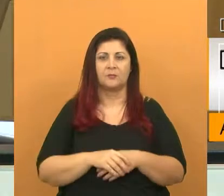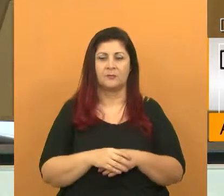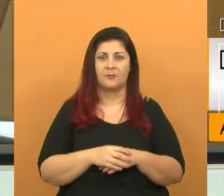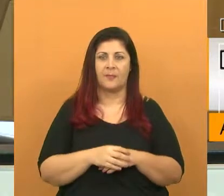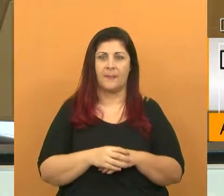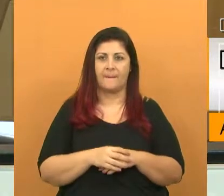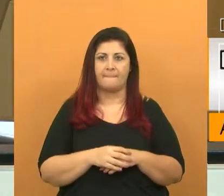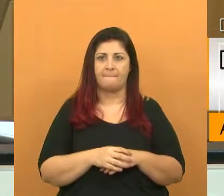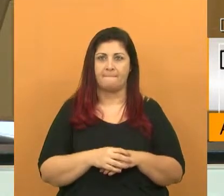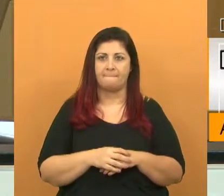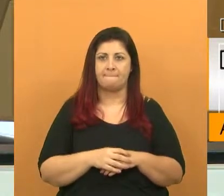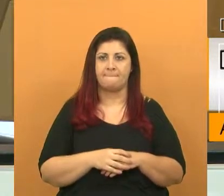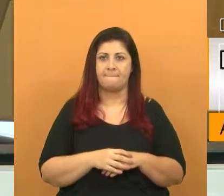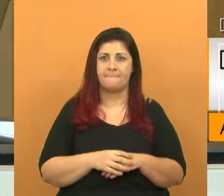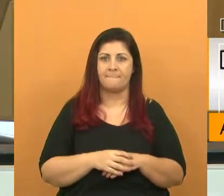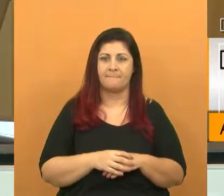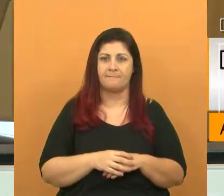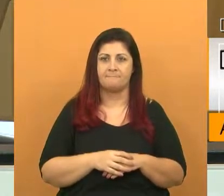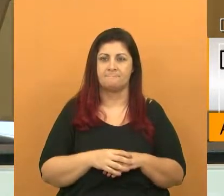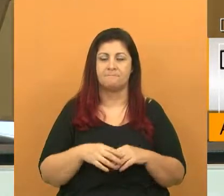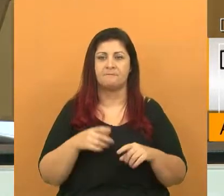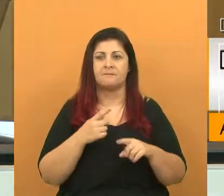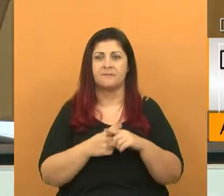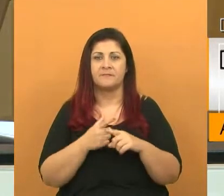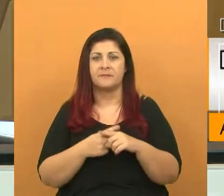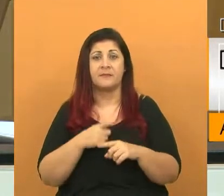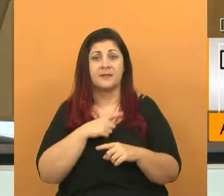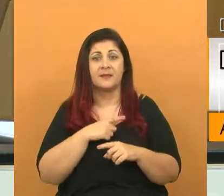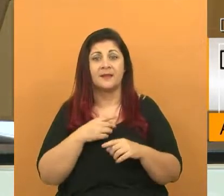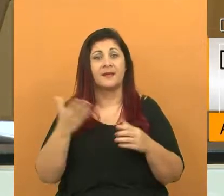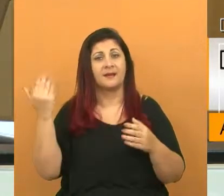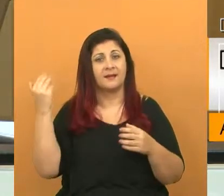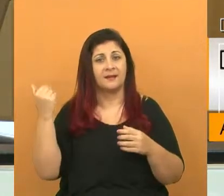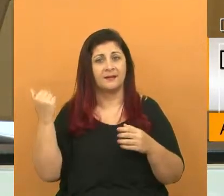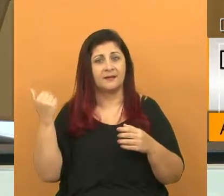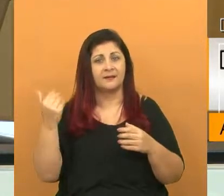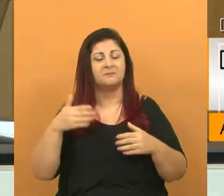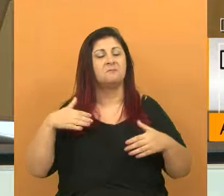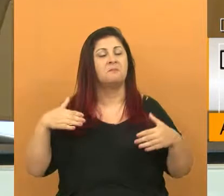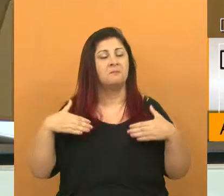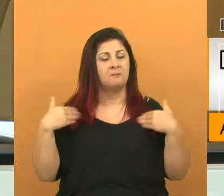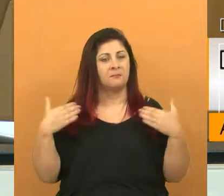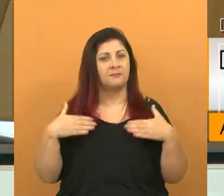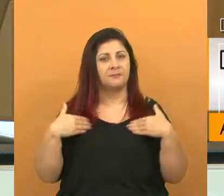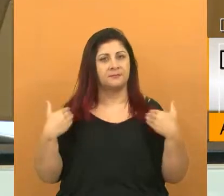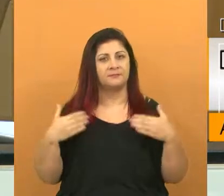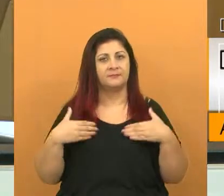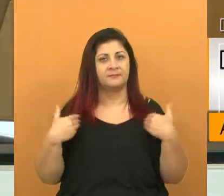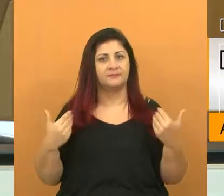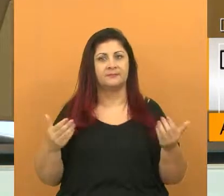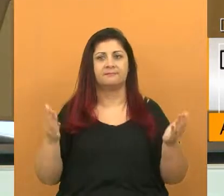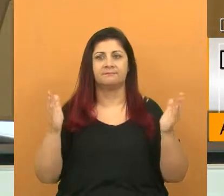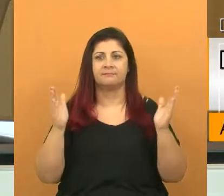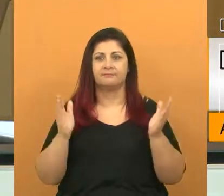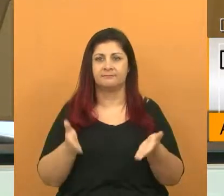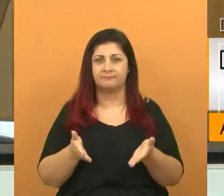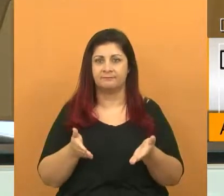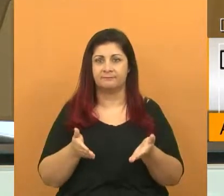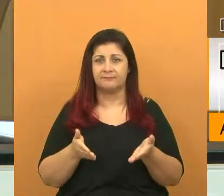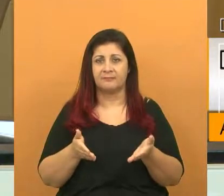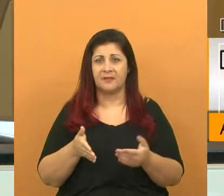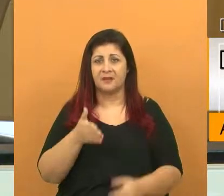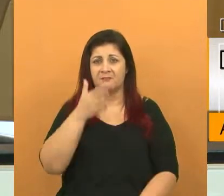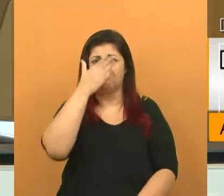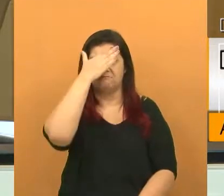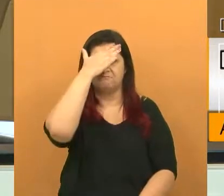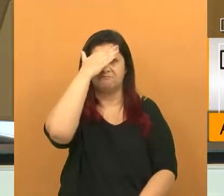é de entretenimento de lazer da população de jacareí e hoje está meio que